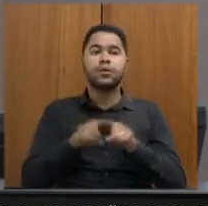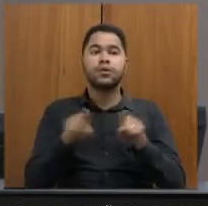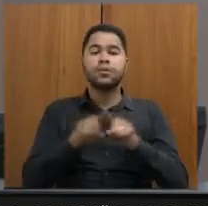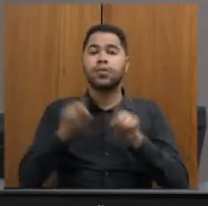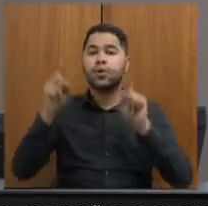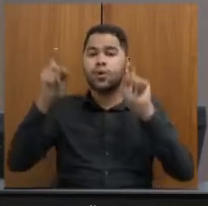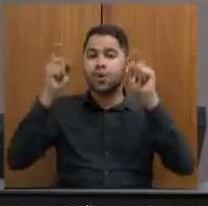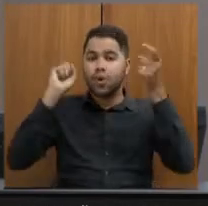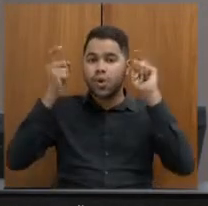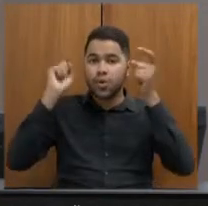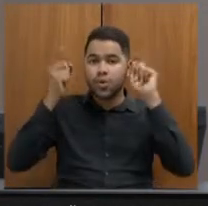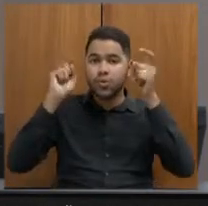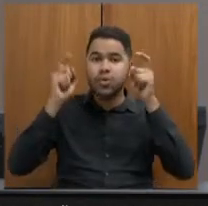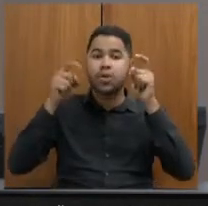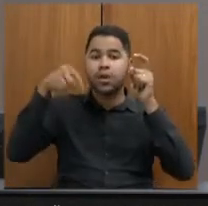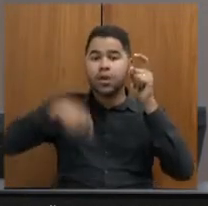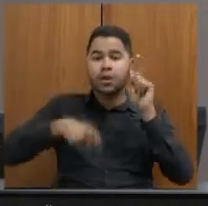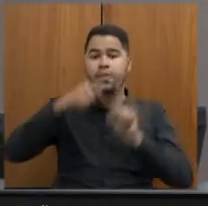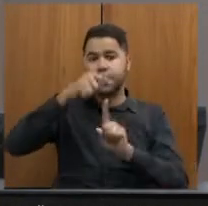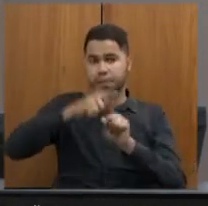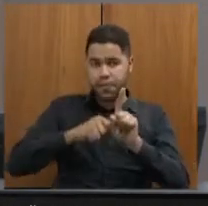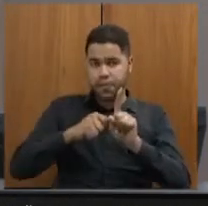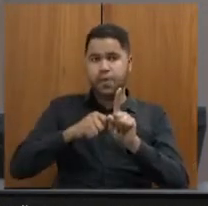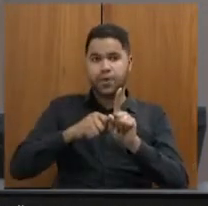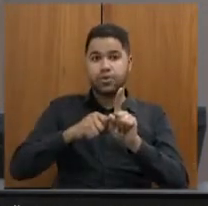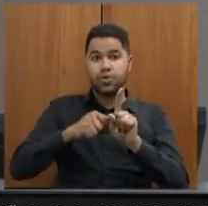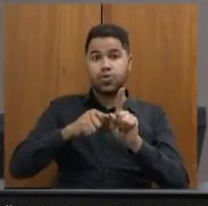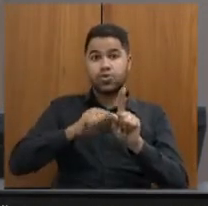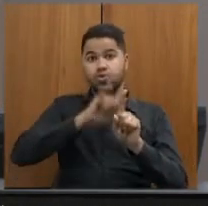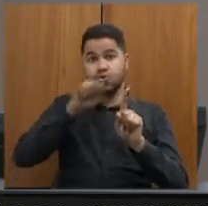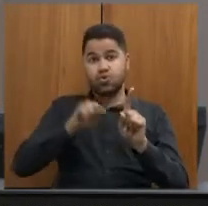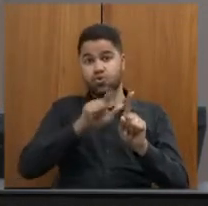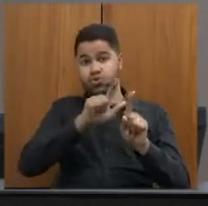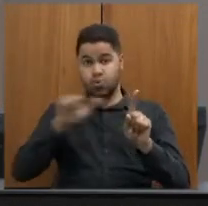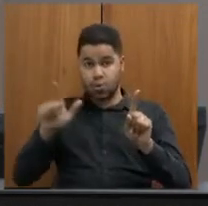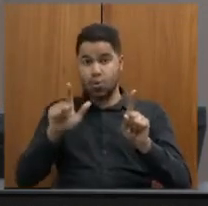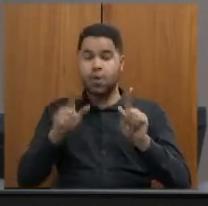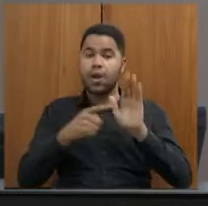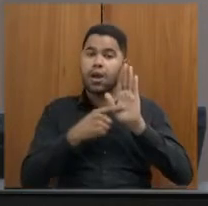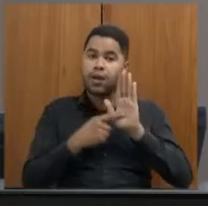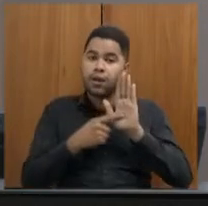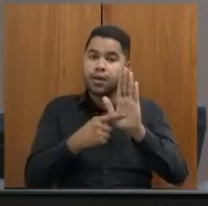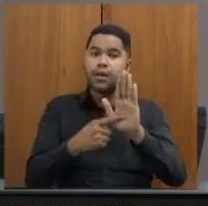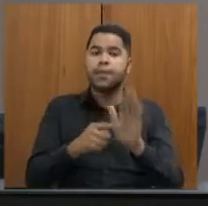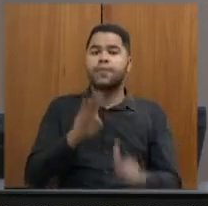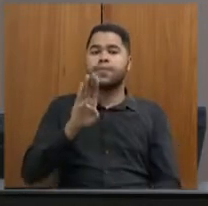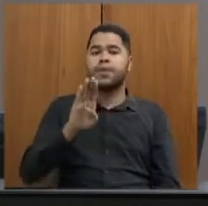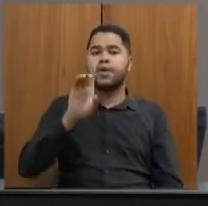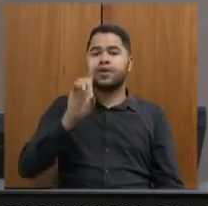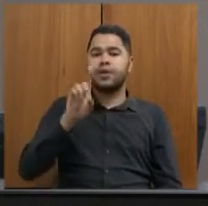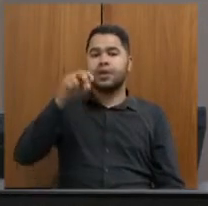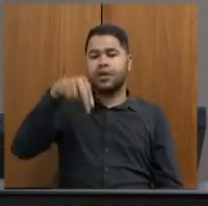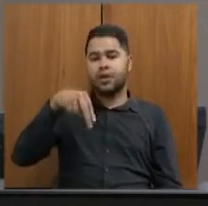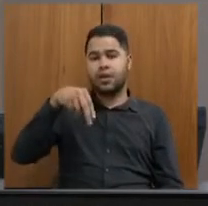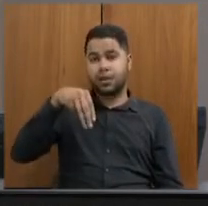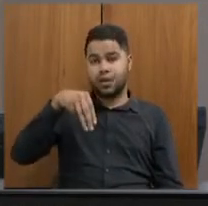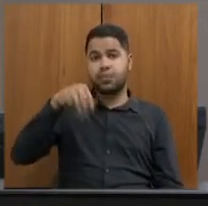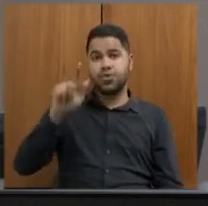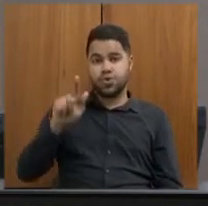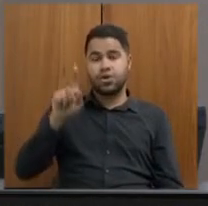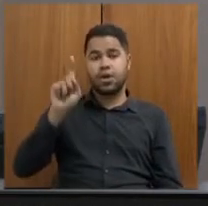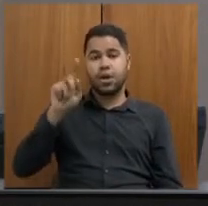temos reunião é ainda esse mês no mês de julho para apresentar lá no bdmg para o presidente do bdmg